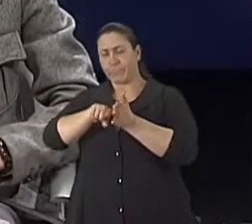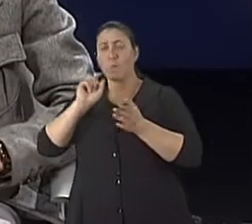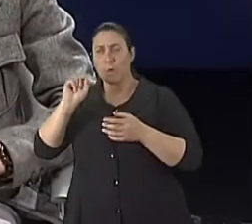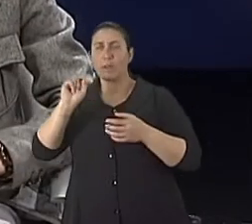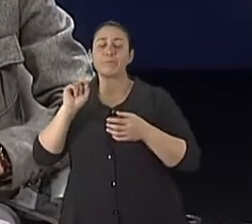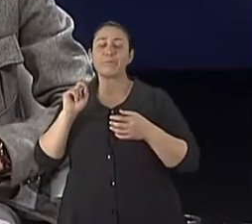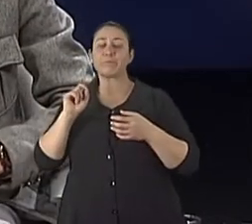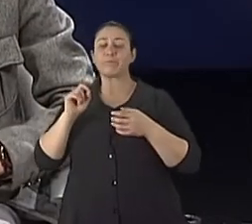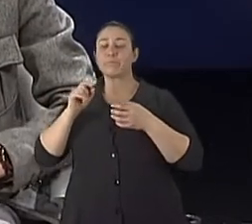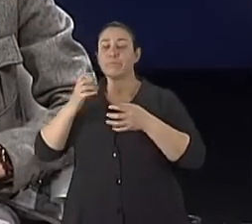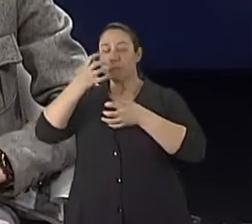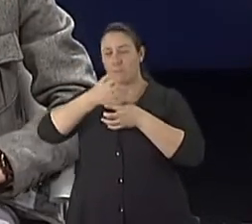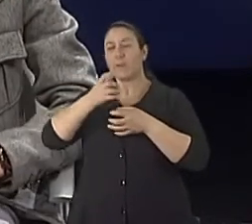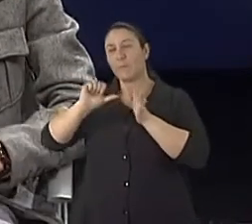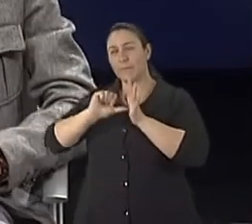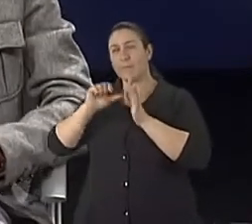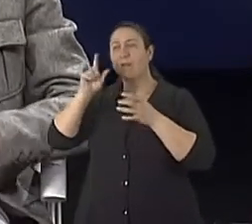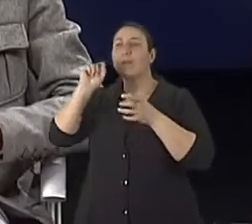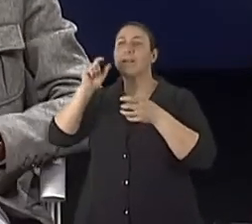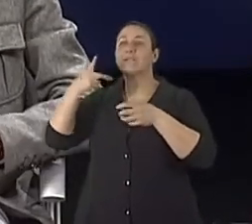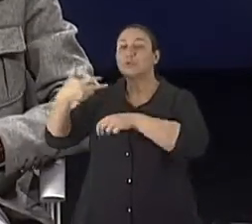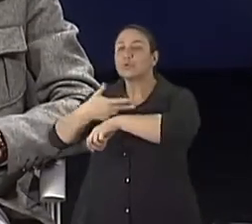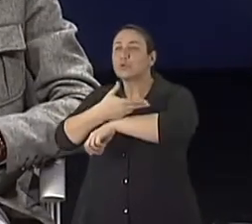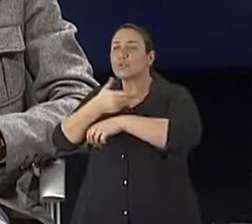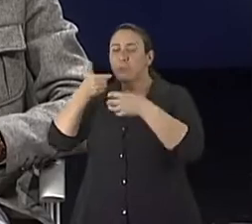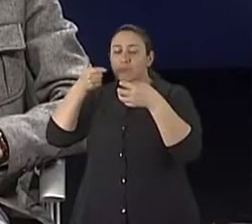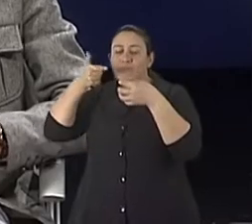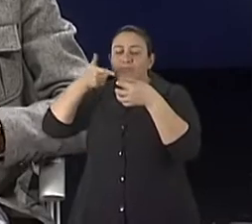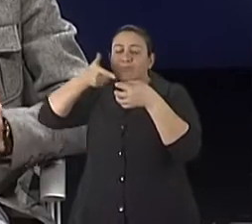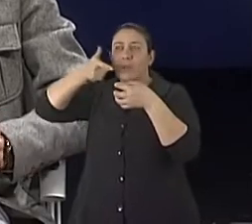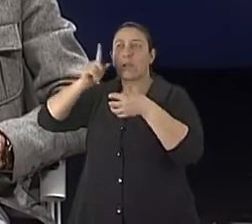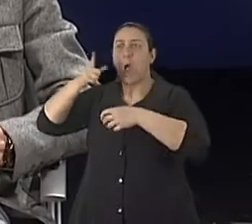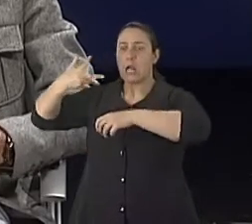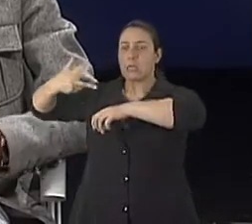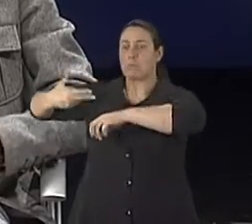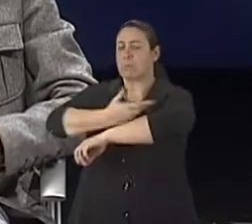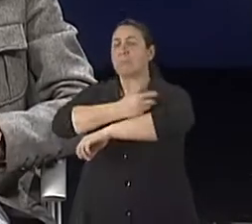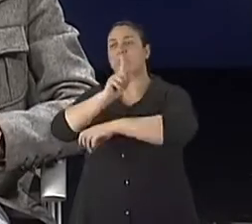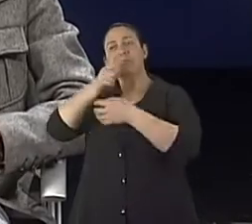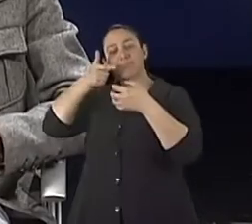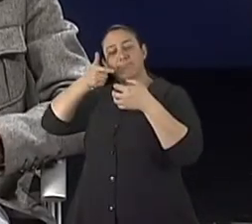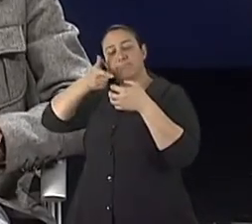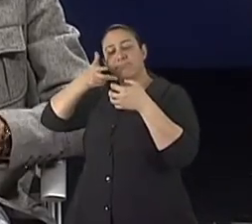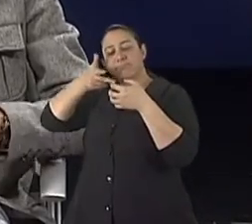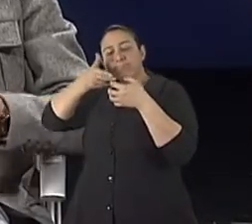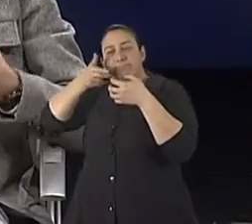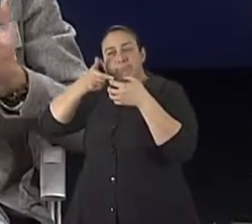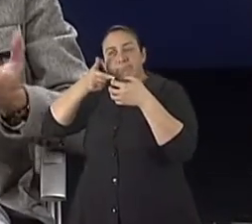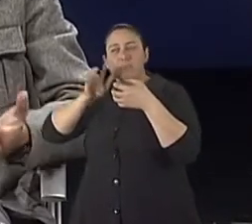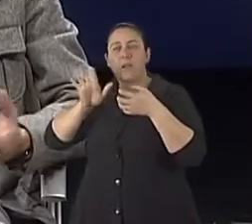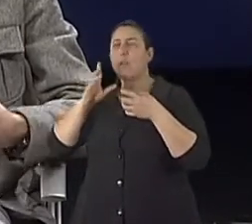às indicações das cirurgias minimamente invasivas e perguntando relação muito restritas então é todo paciente que pode ser submetido a elas têm que